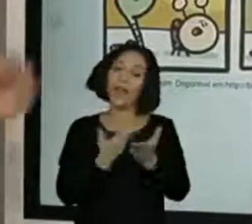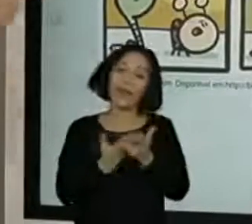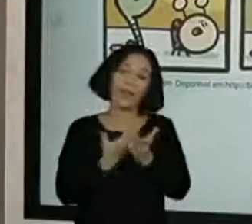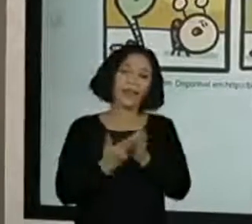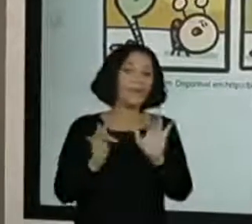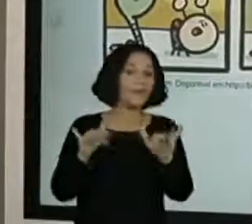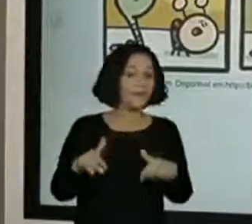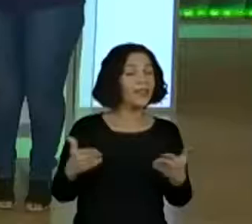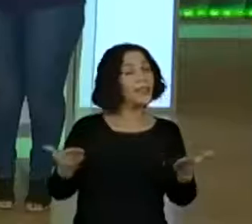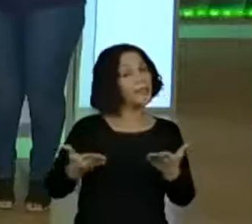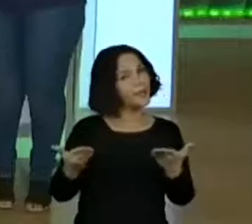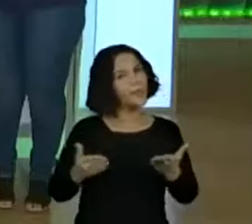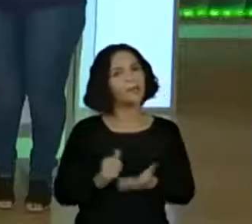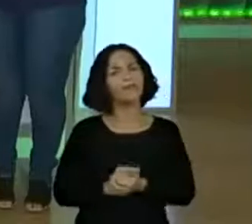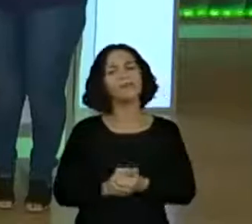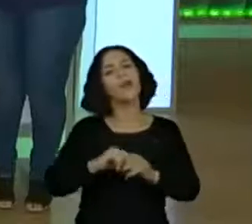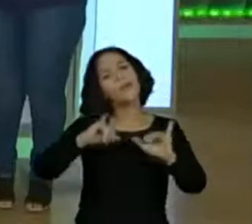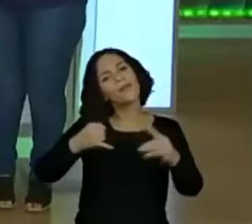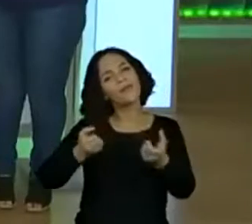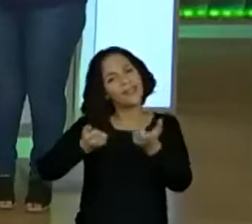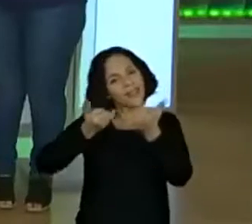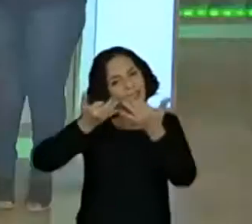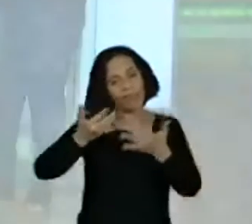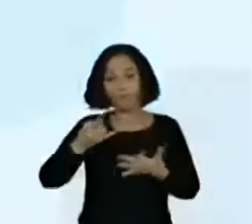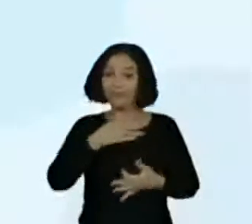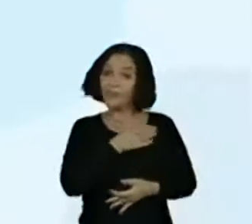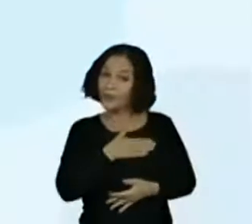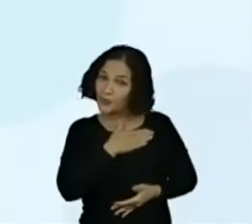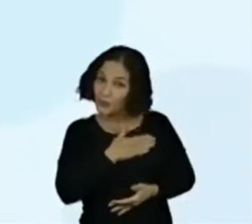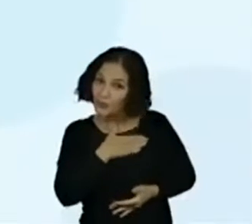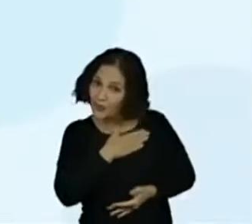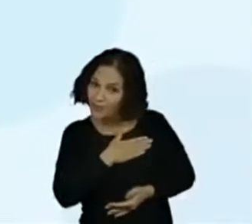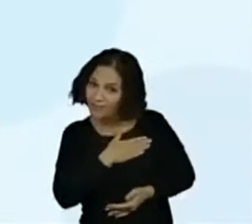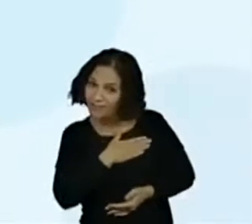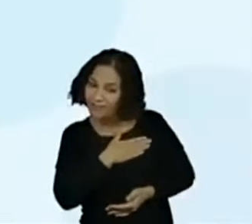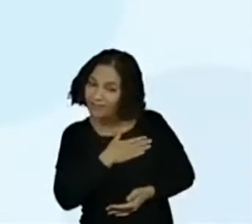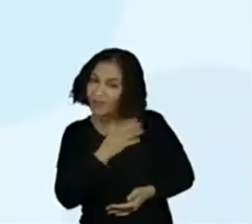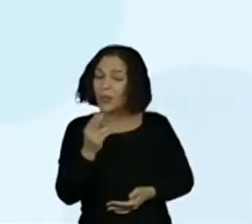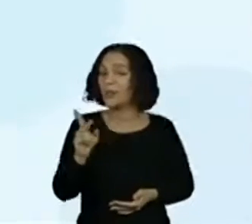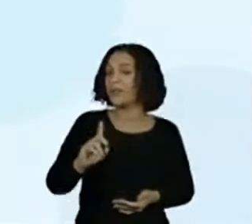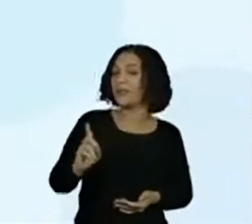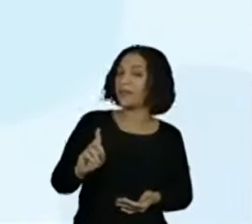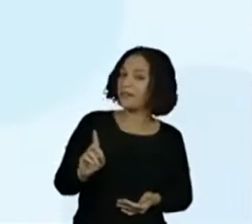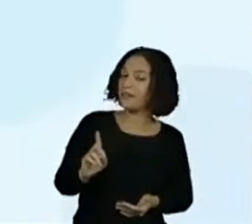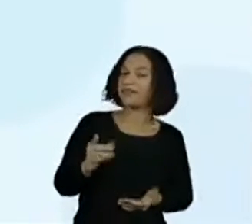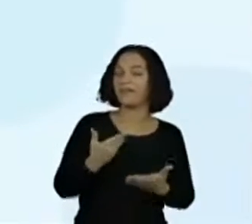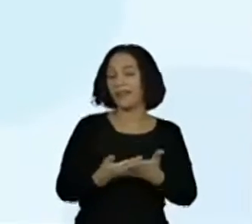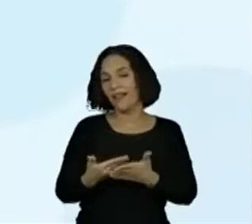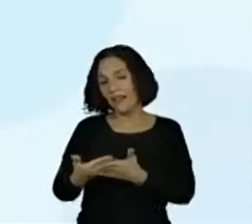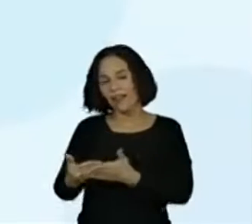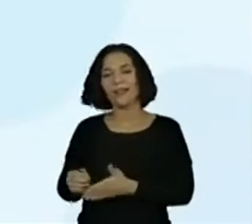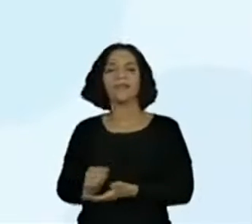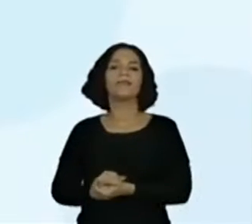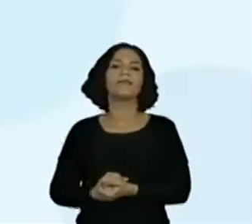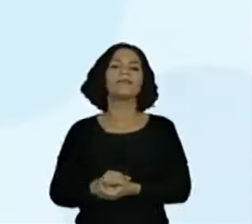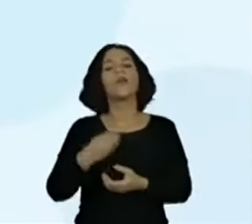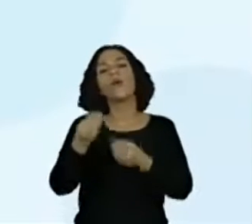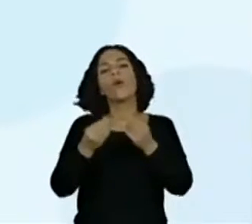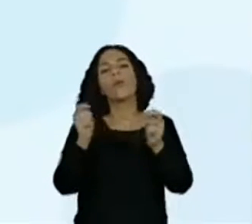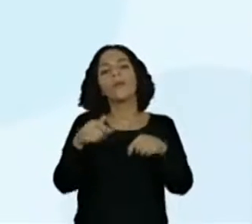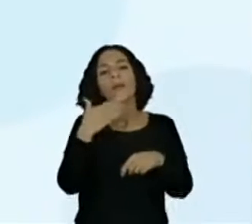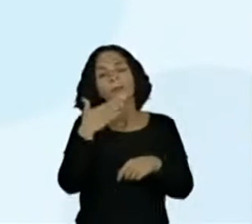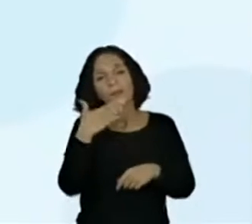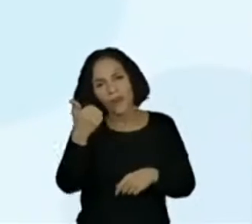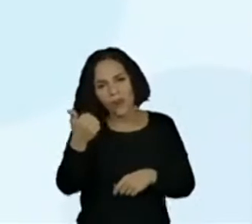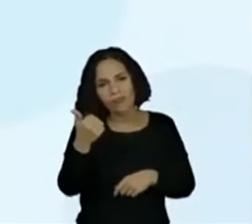está chegando ao fim. Conta pra gente se vocês gostaram aí dessa aula. o que, que a gente pode melhorar,